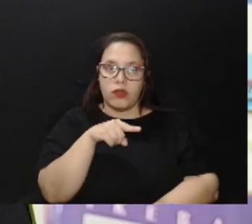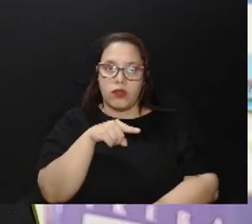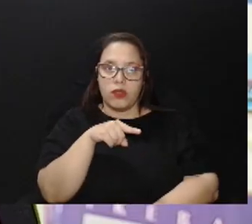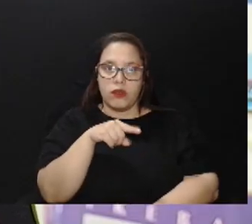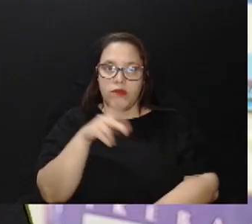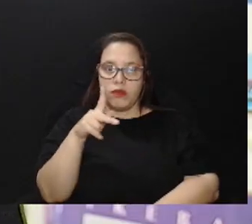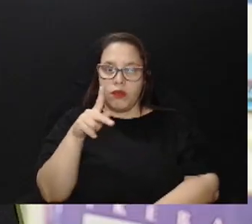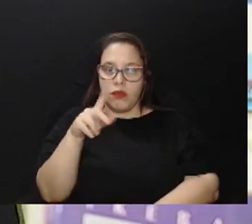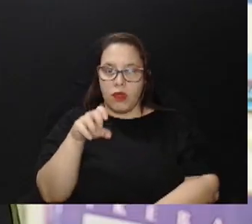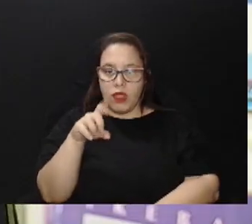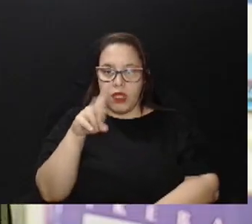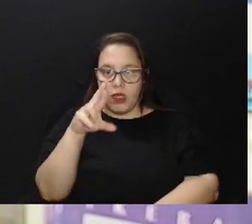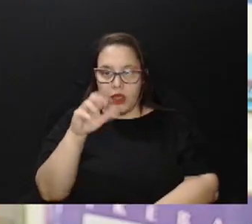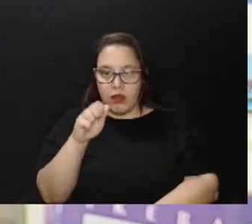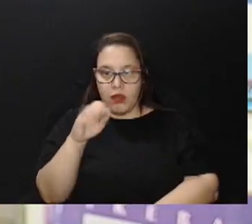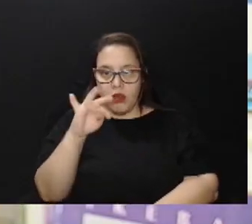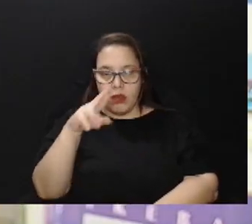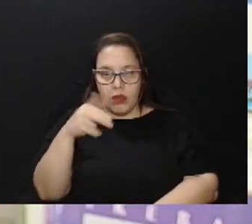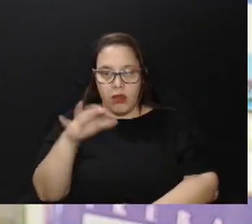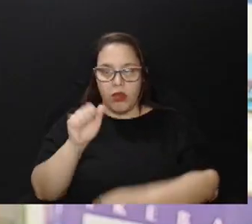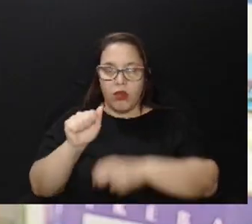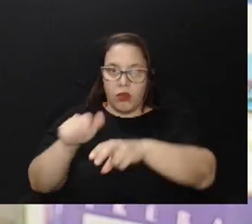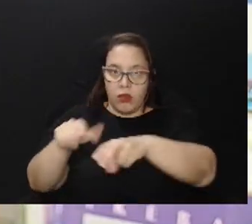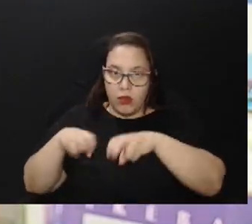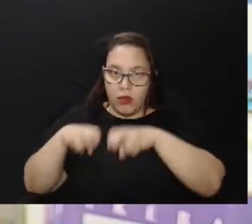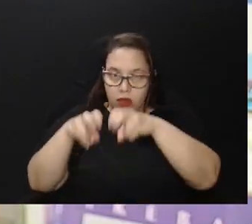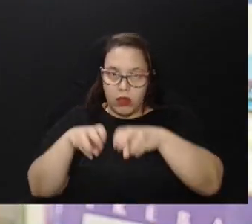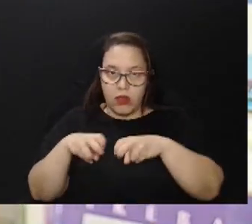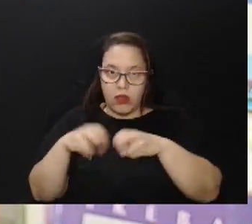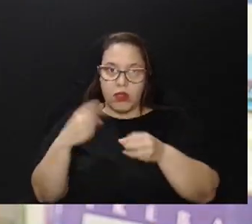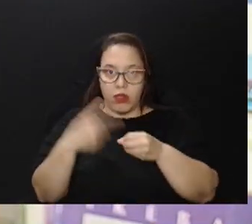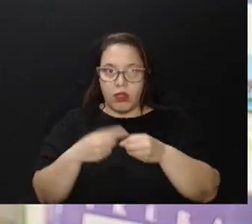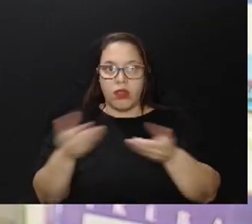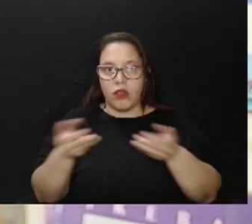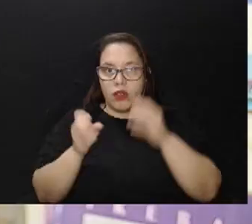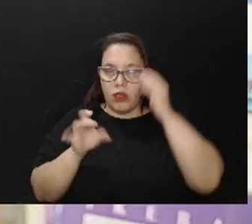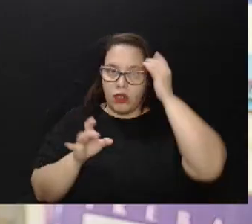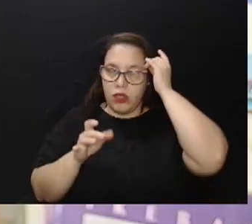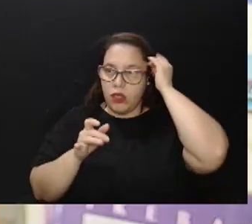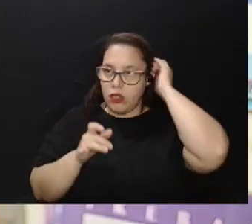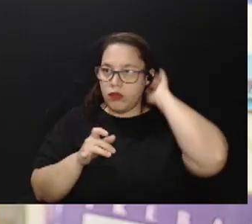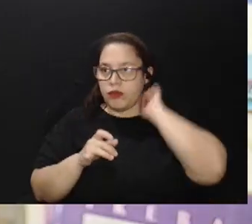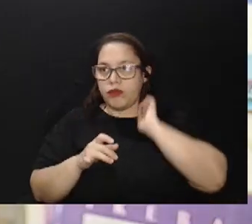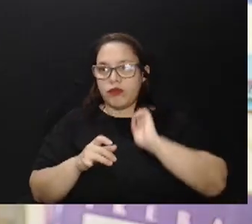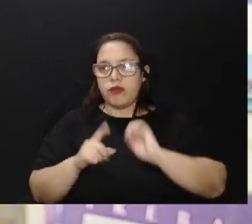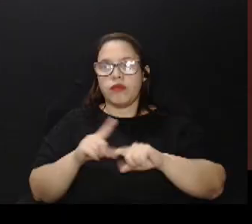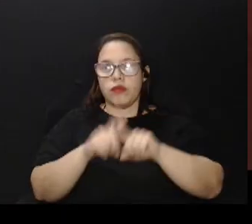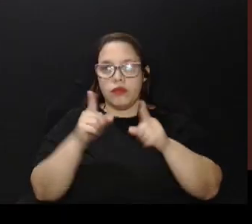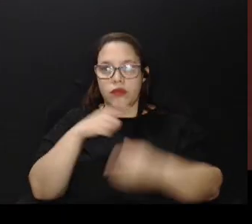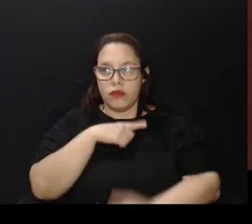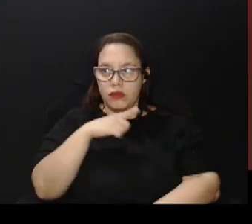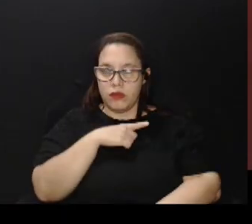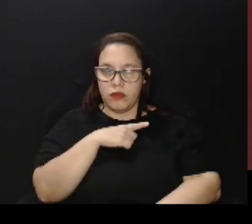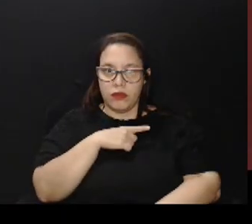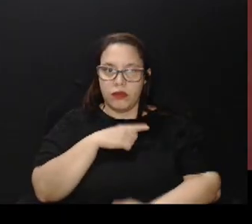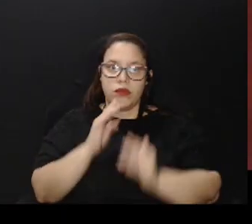sítio, está ficando cidade agora lá, né? Mas eles também frequentavam o Nipo.